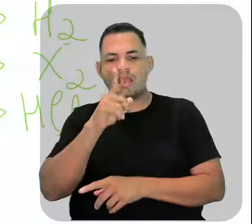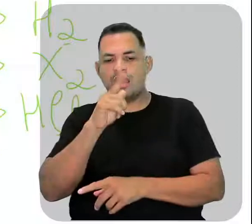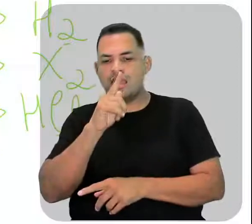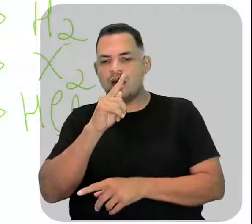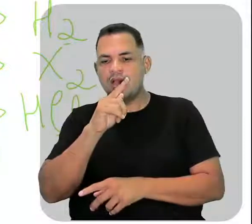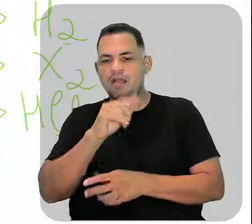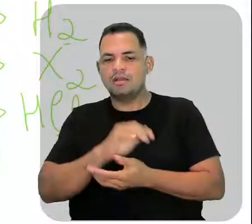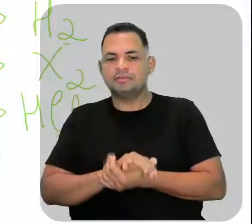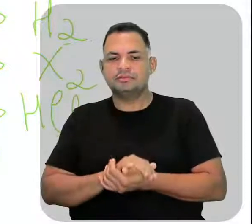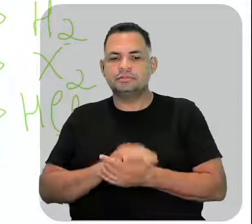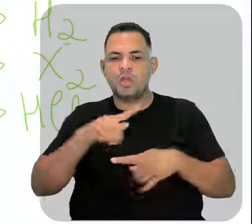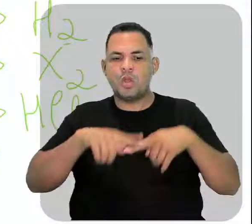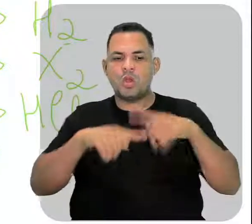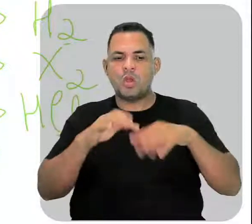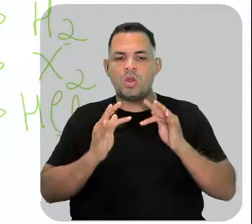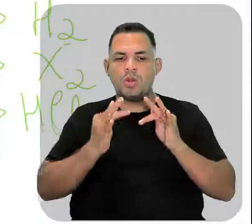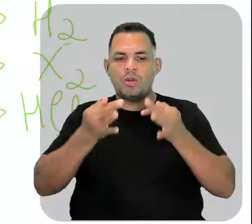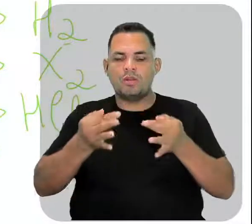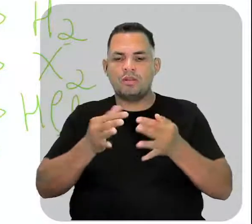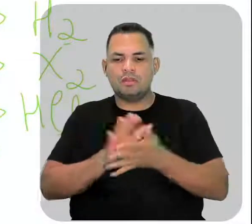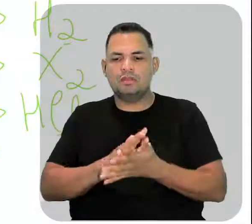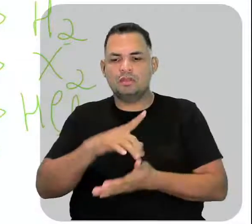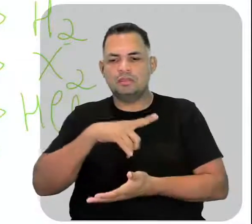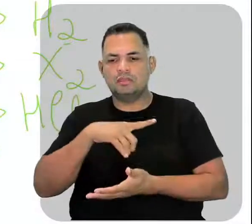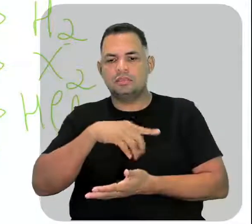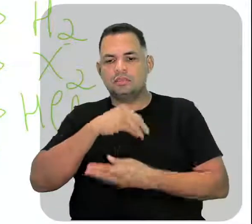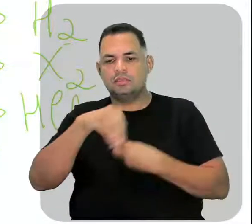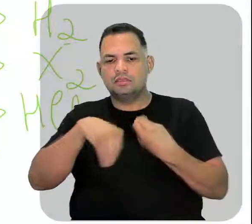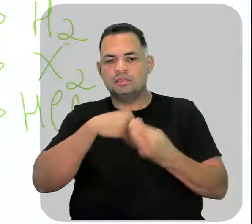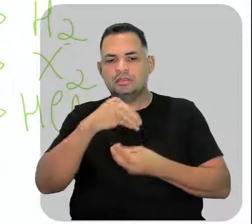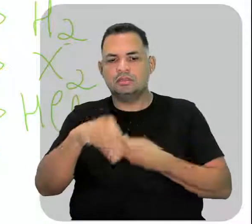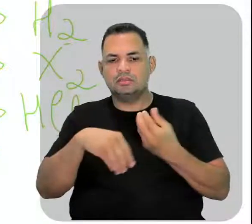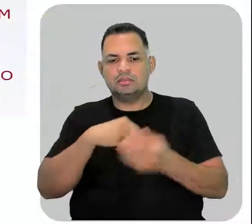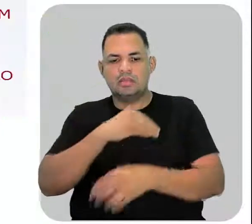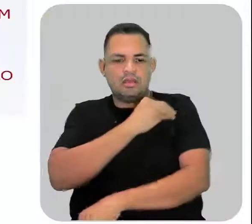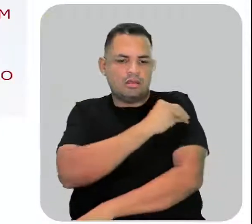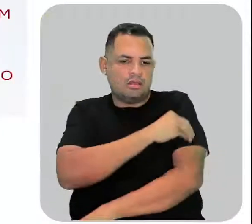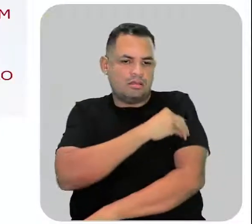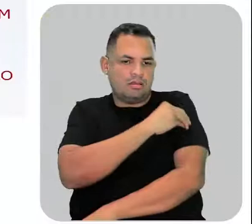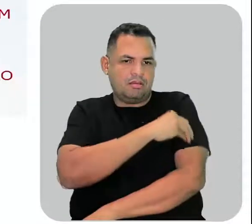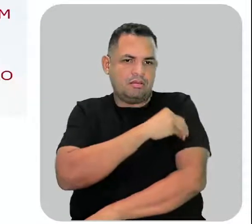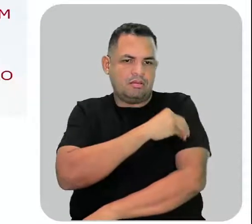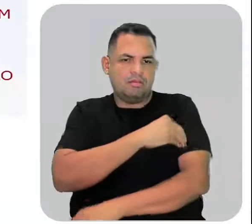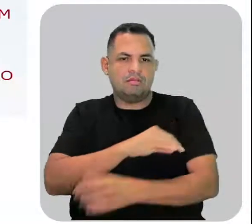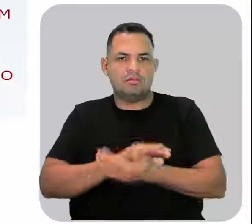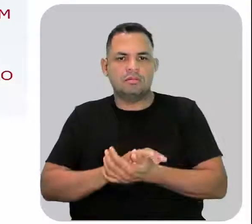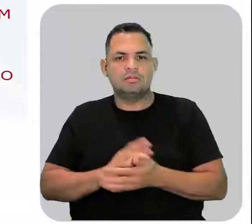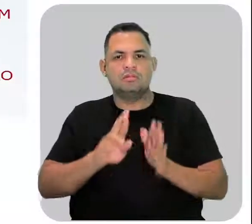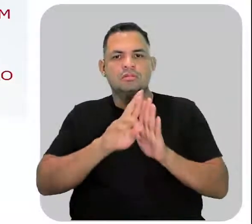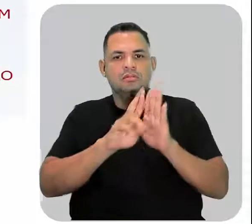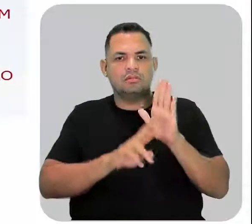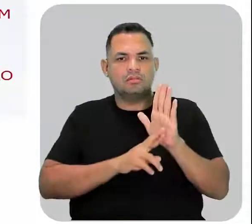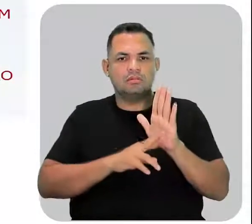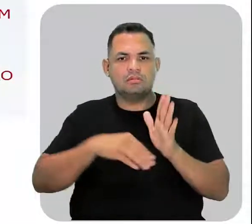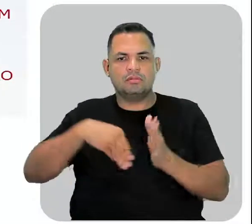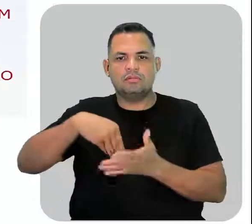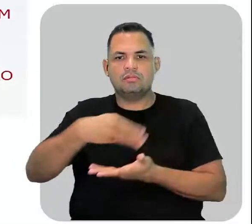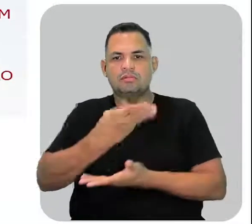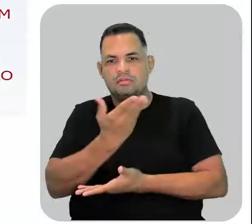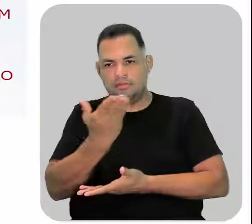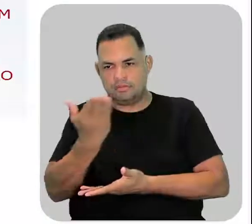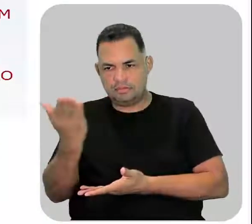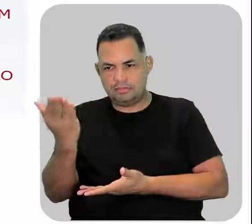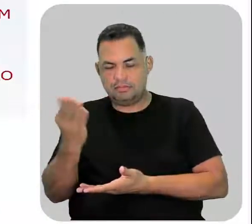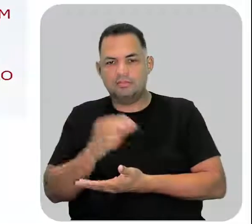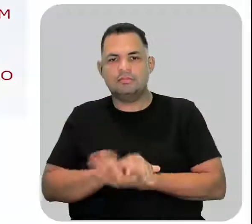água. Como produto final da adição, nós temos a formação do álcool. E a regrinha de